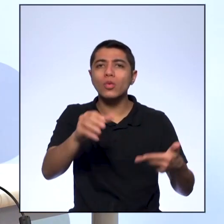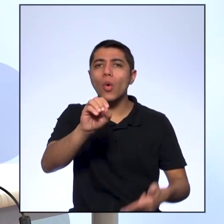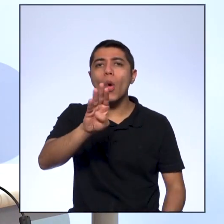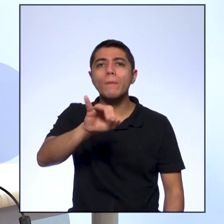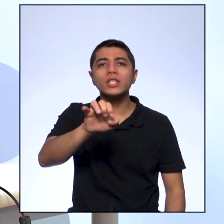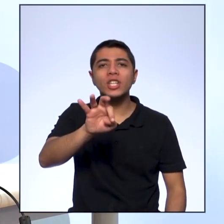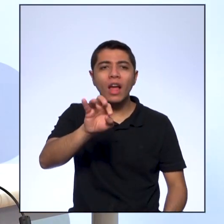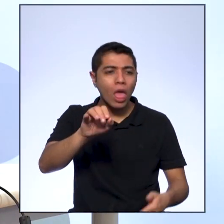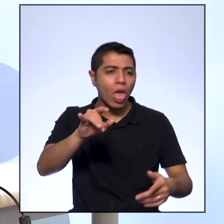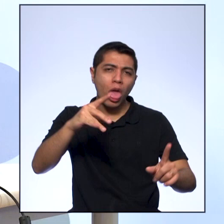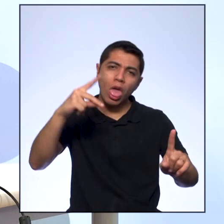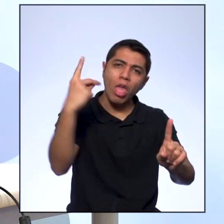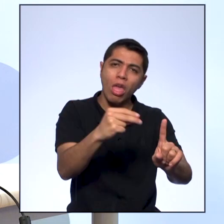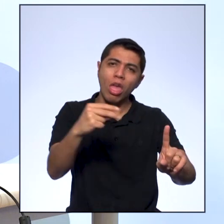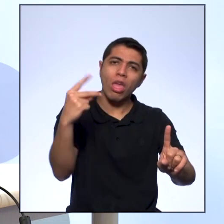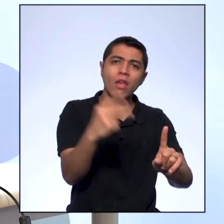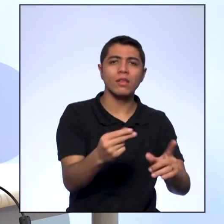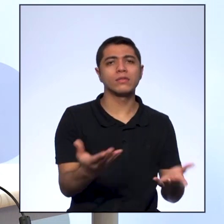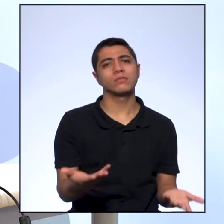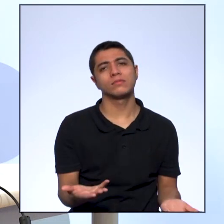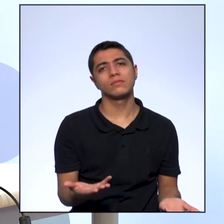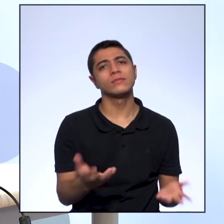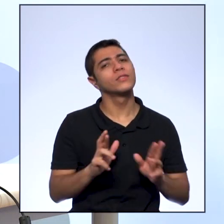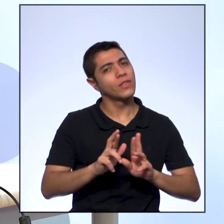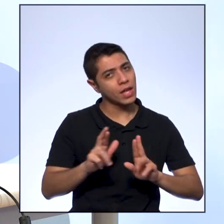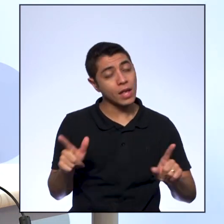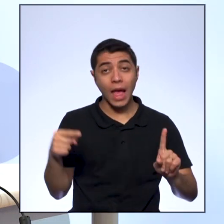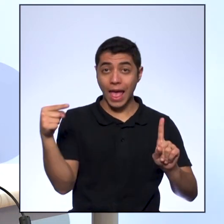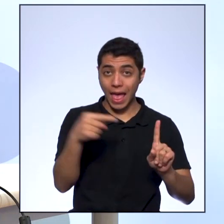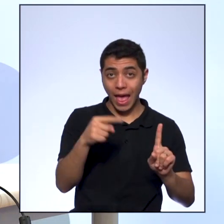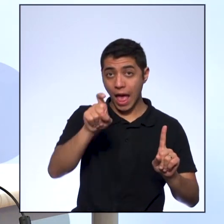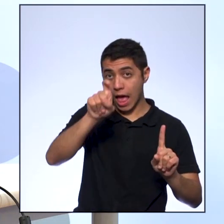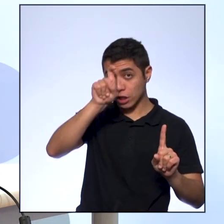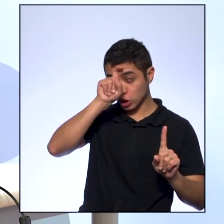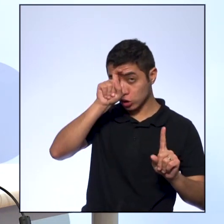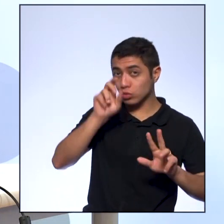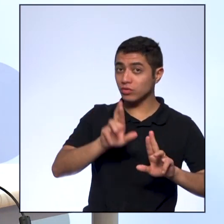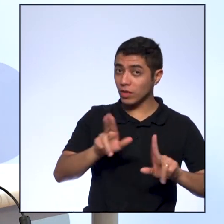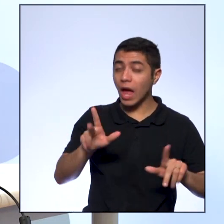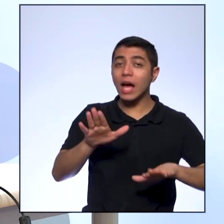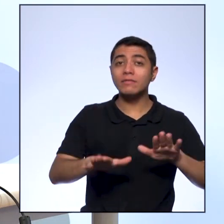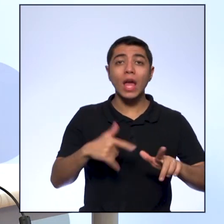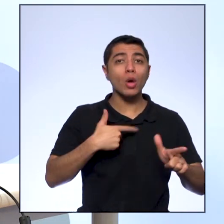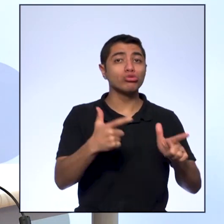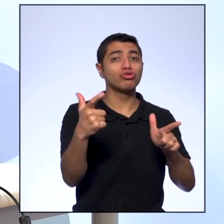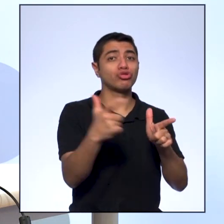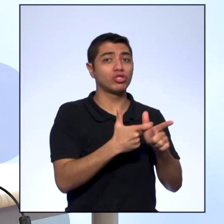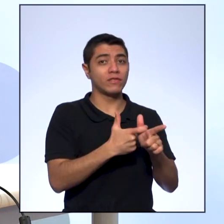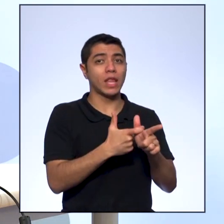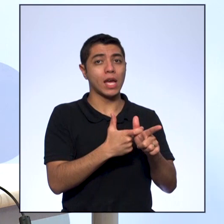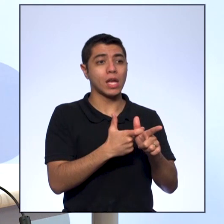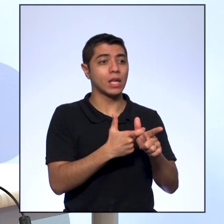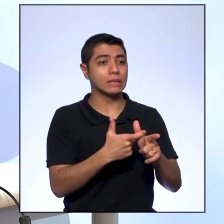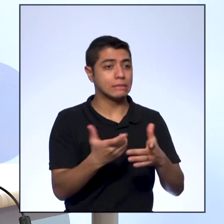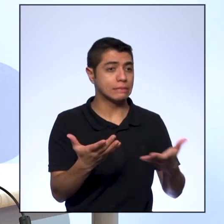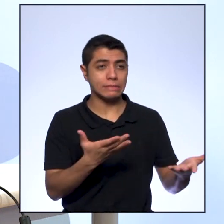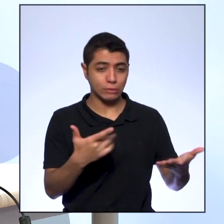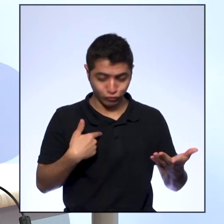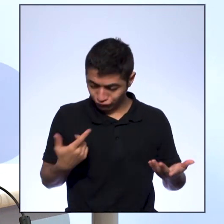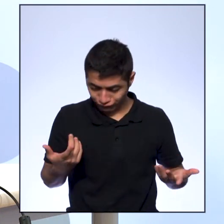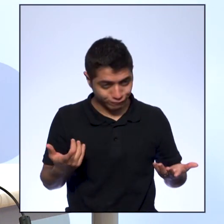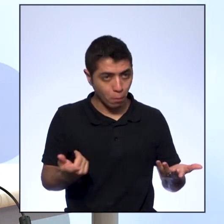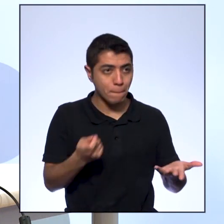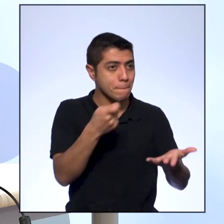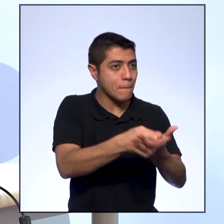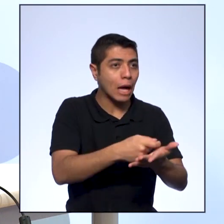Na questão da escravidão por dívidas, era um caso, né? Um outro modo de se escravizar pessoas no Egito Antigo